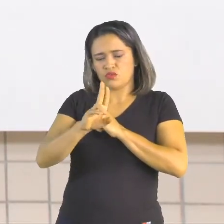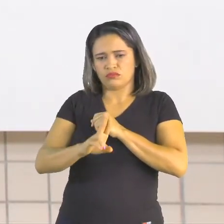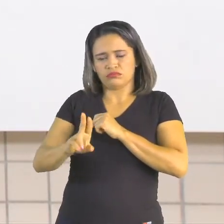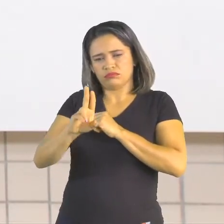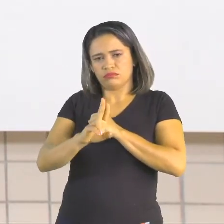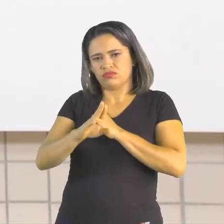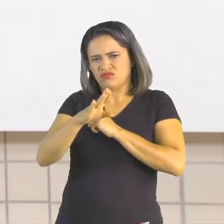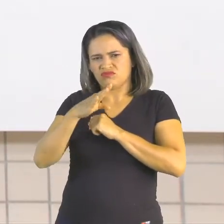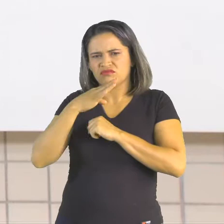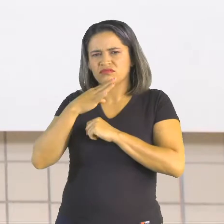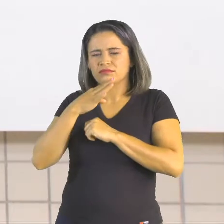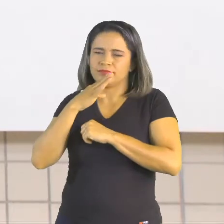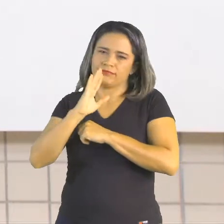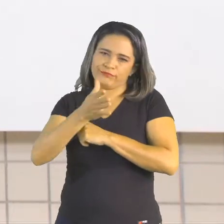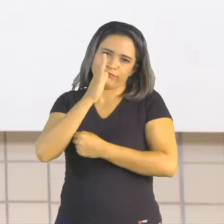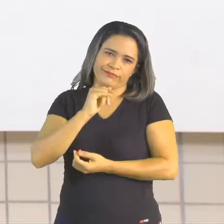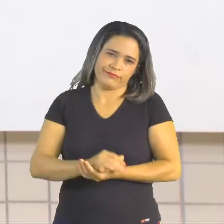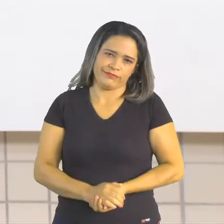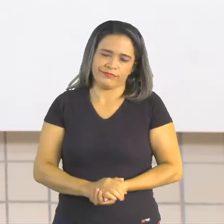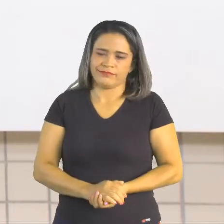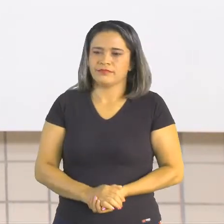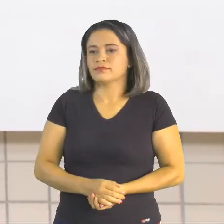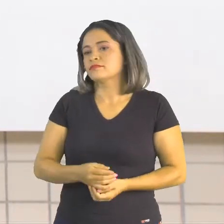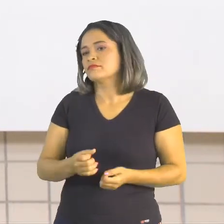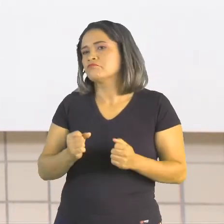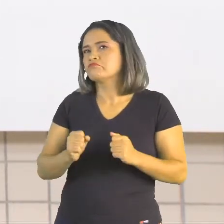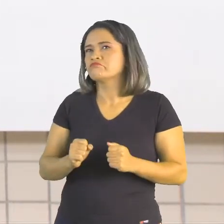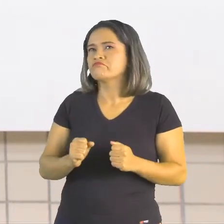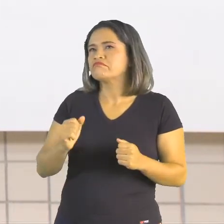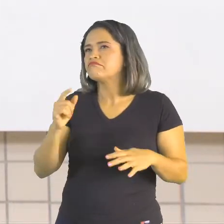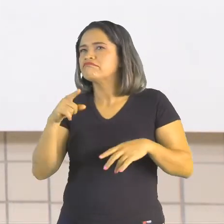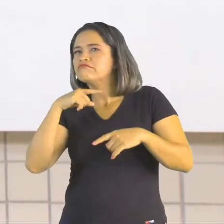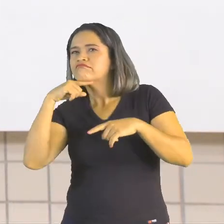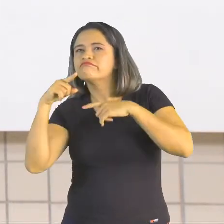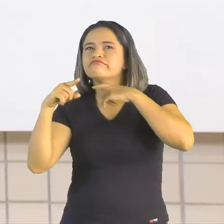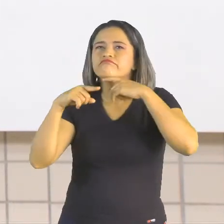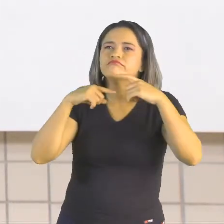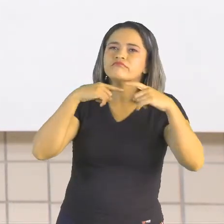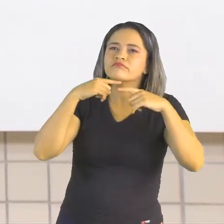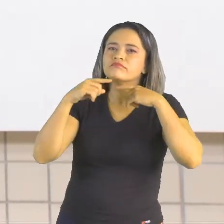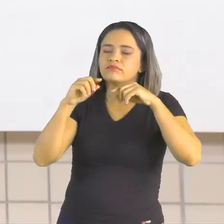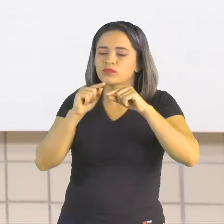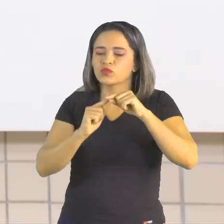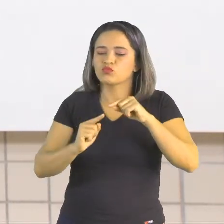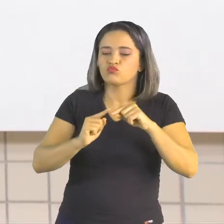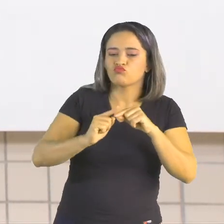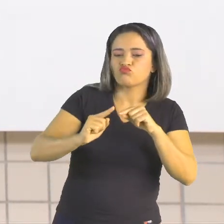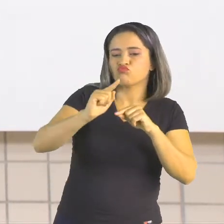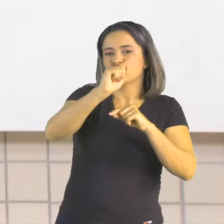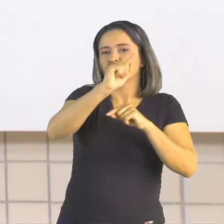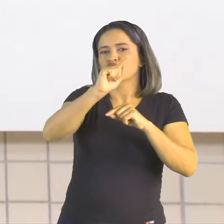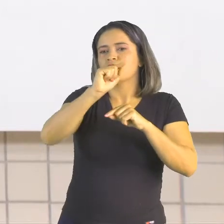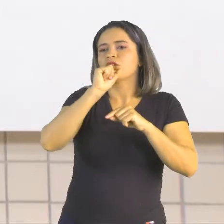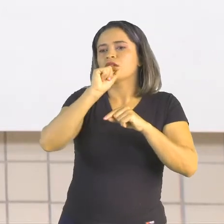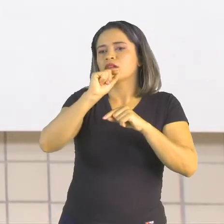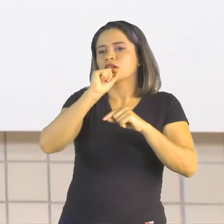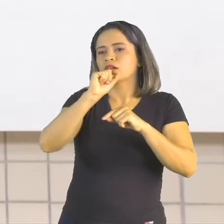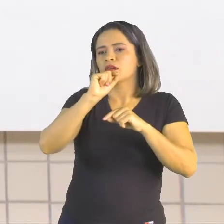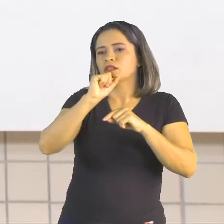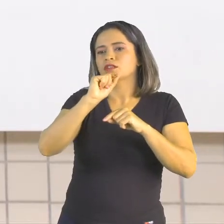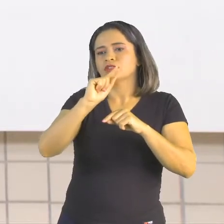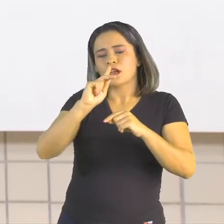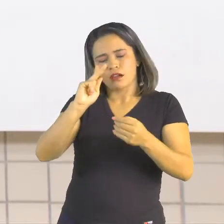vocês já conhecem. O que vocês podem ter ficado em dúvida aqui, que foi na hora que eu subi o 1, é algo que já